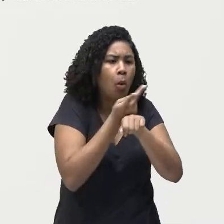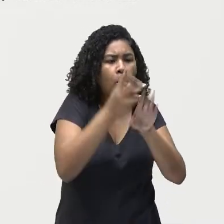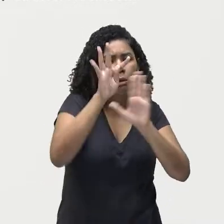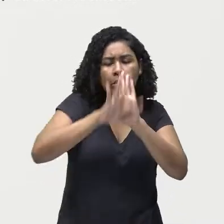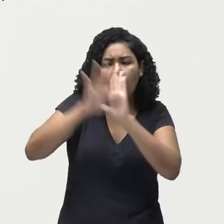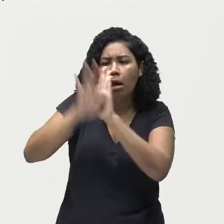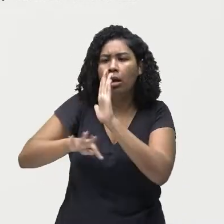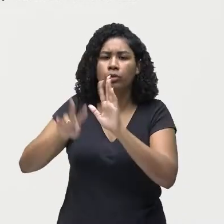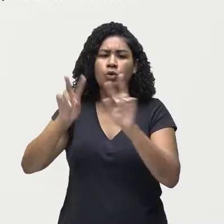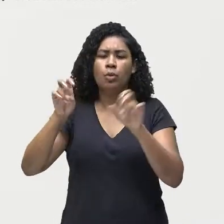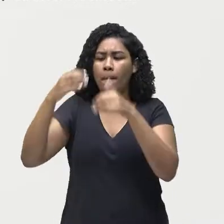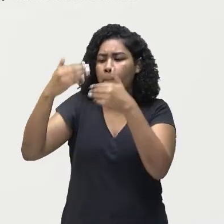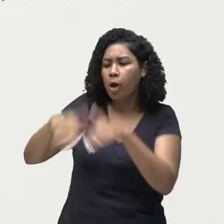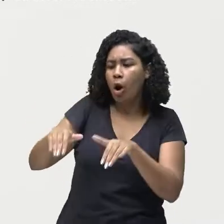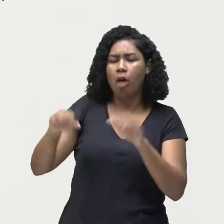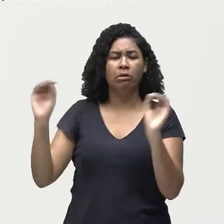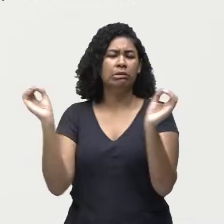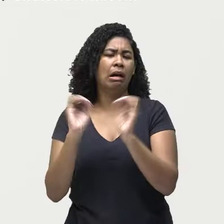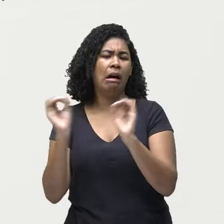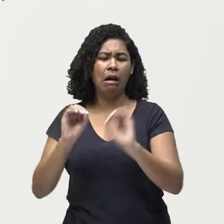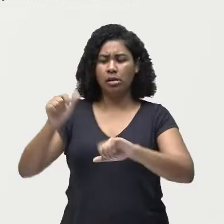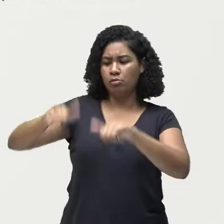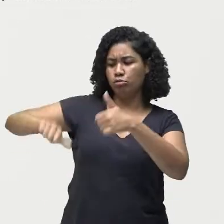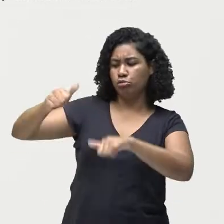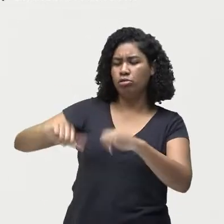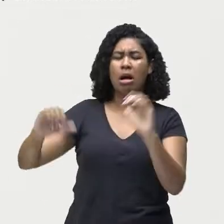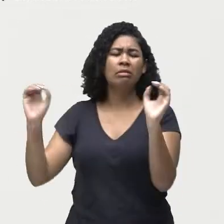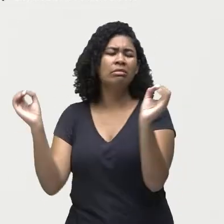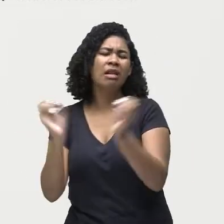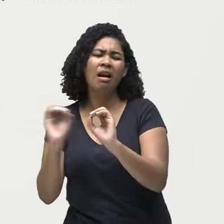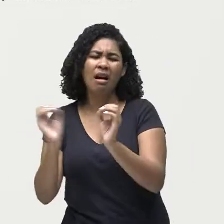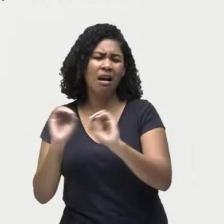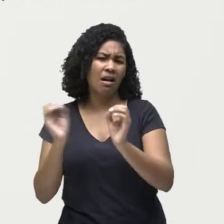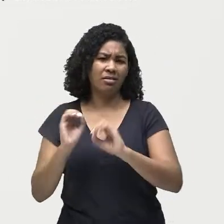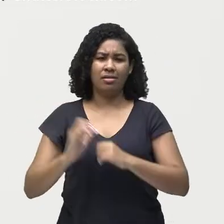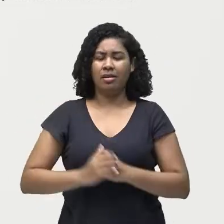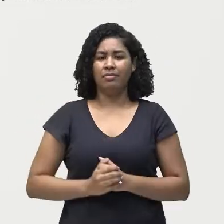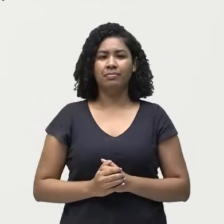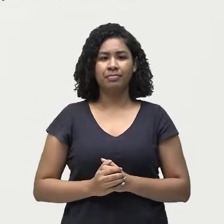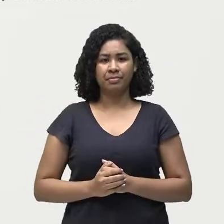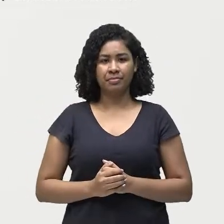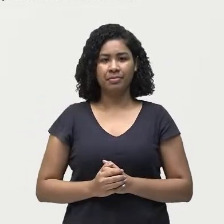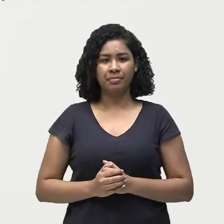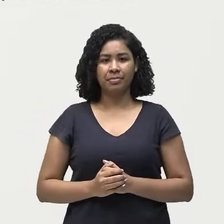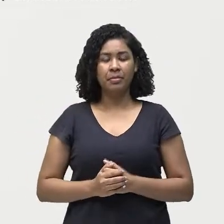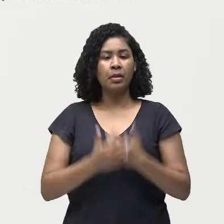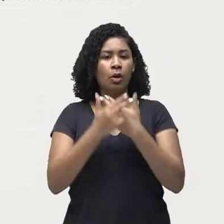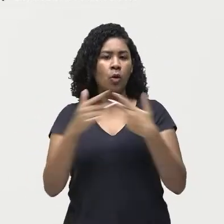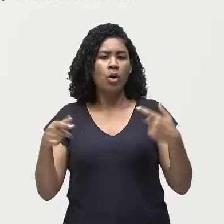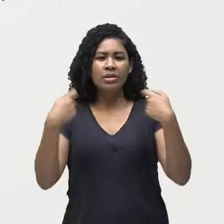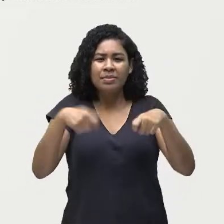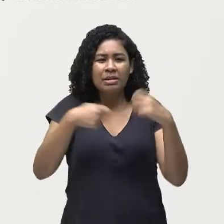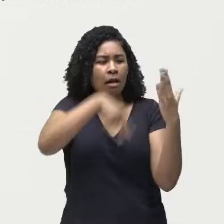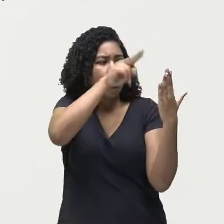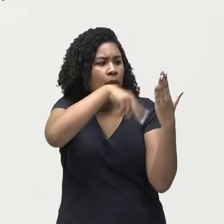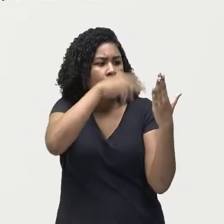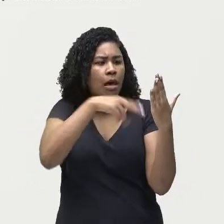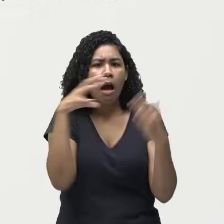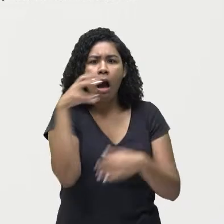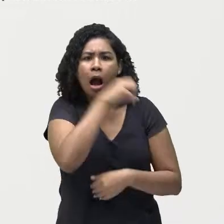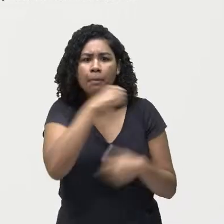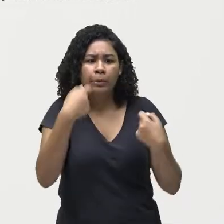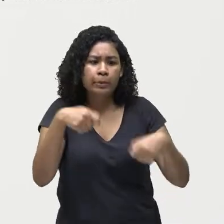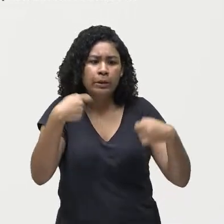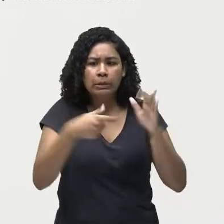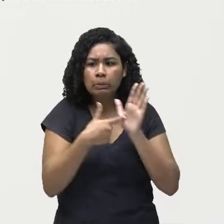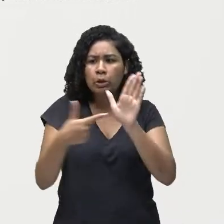uma prova, né, a uma avaliação de larga escala, não é algo que você tem que ler ali rapidinho porque você tem que